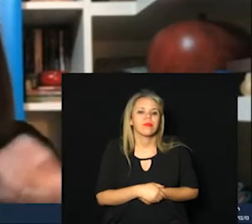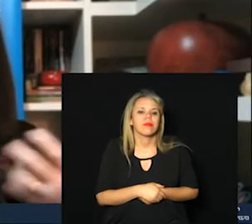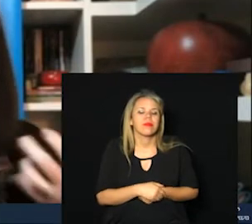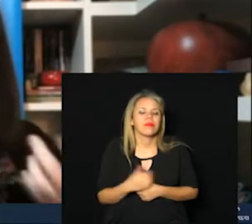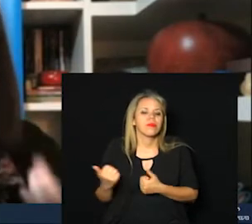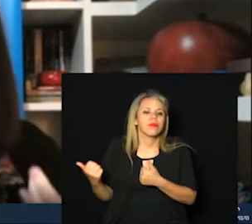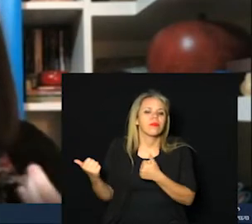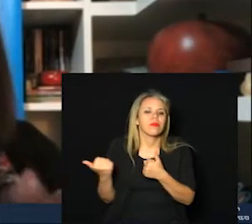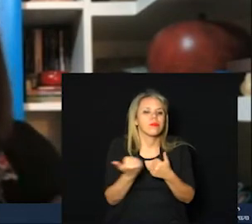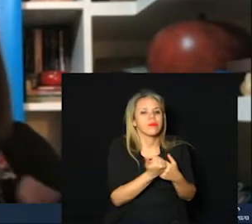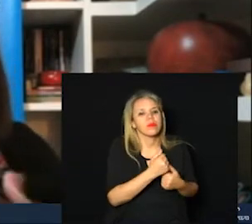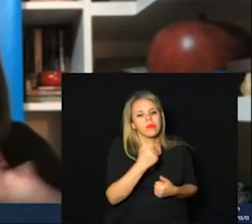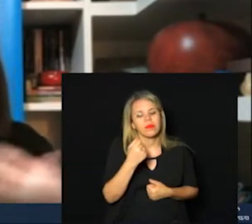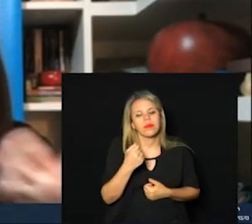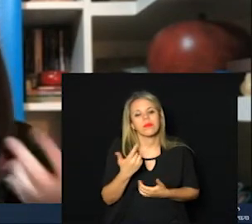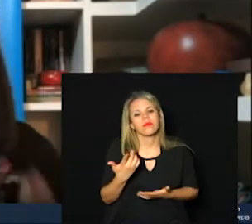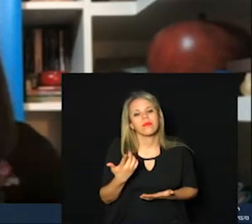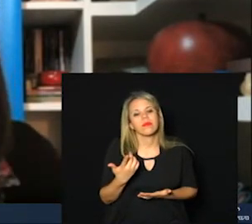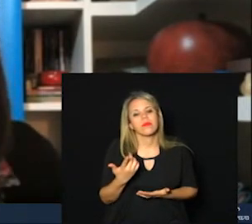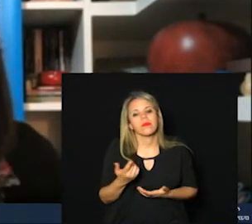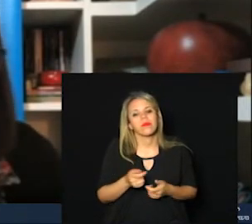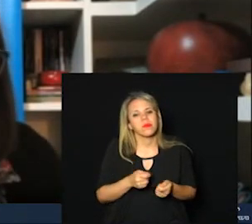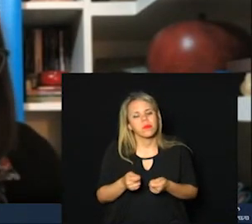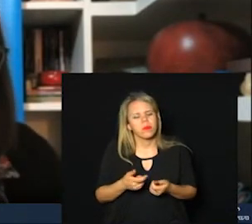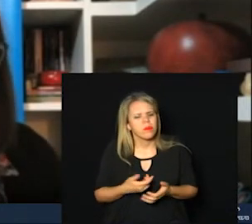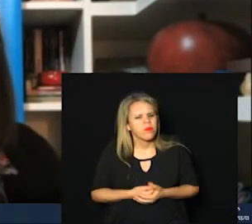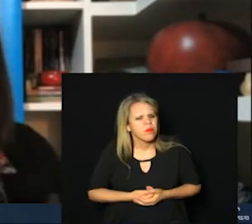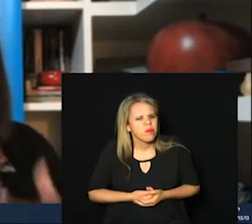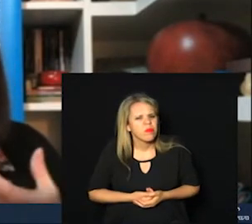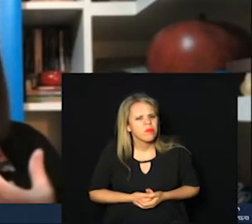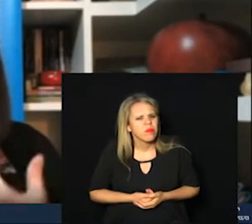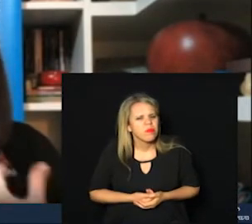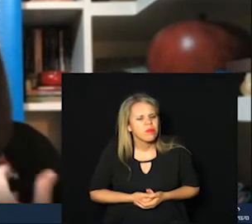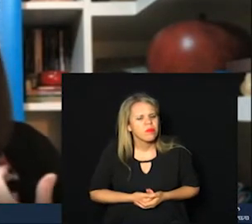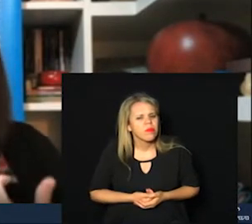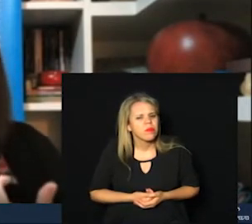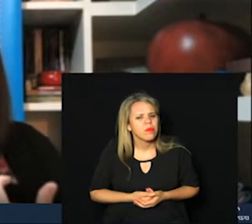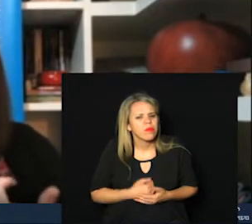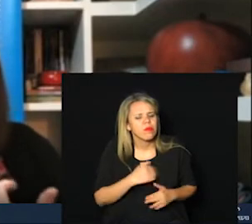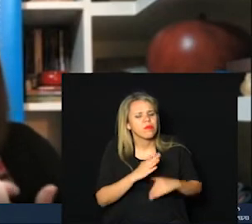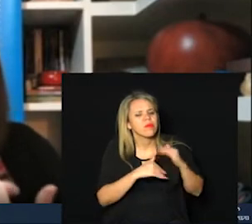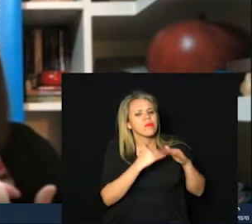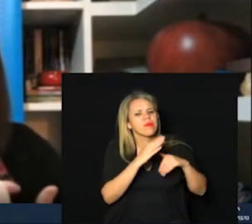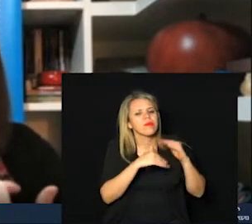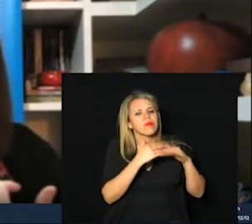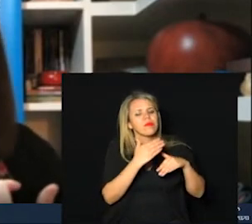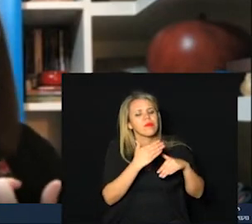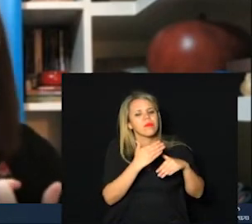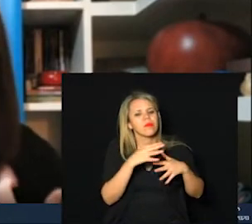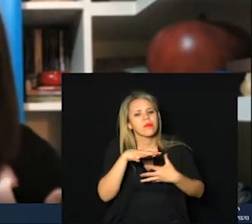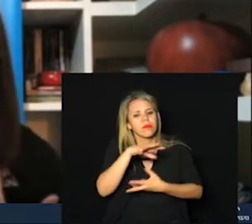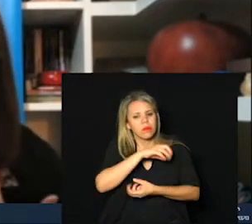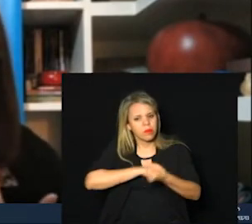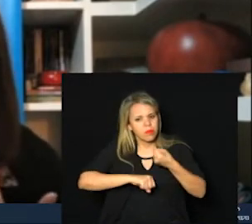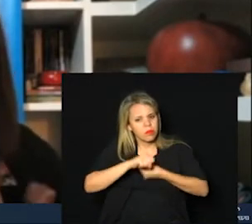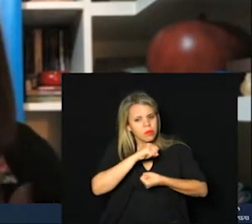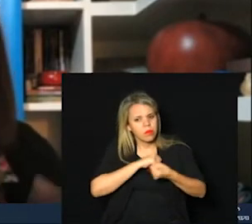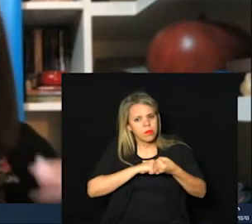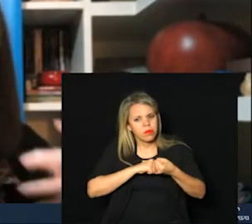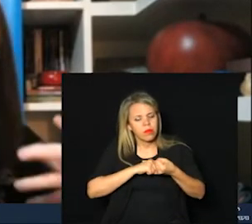substitui a ideia de um Estado mínimo. O desenvolvimento sustentável, porque